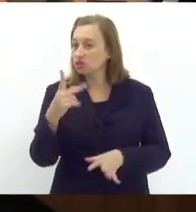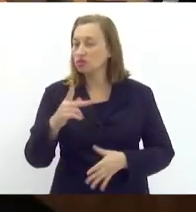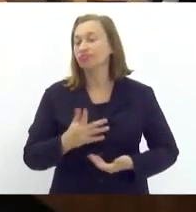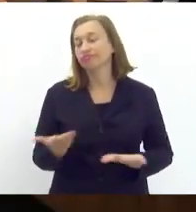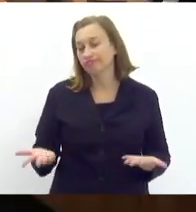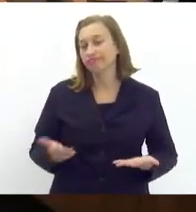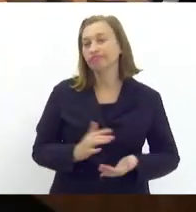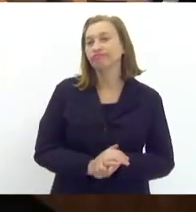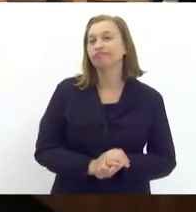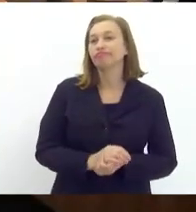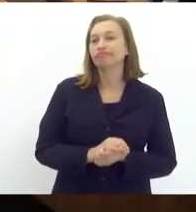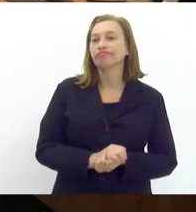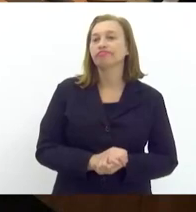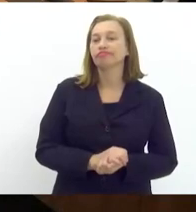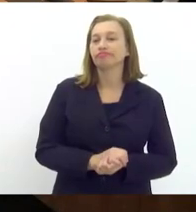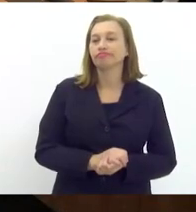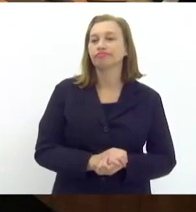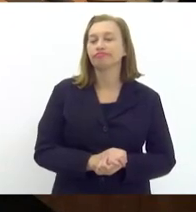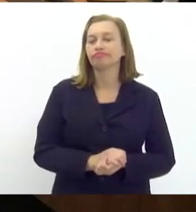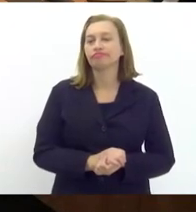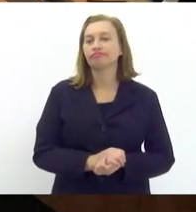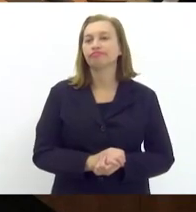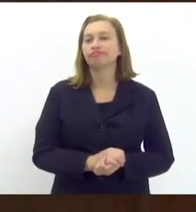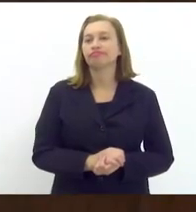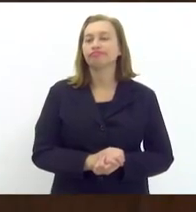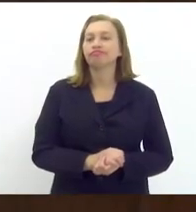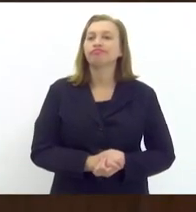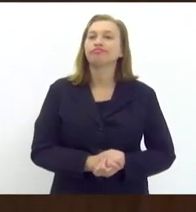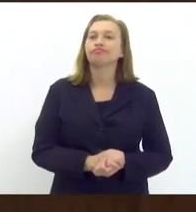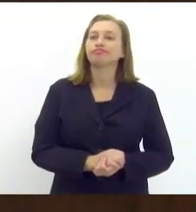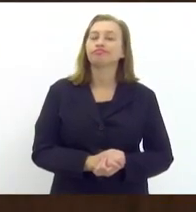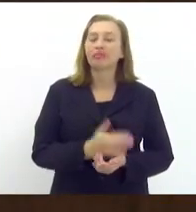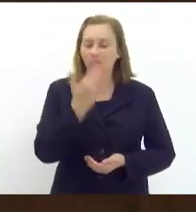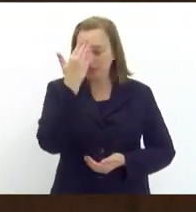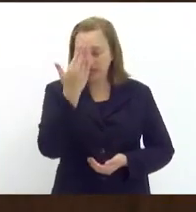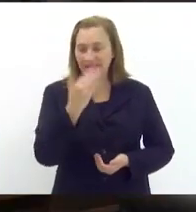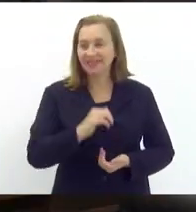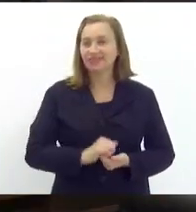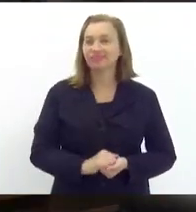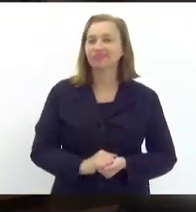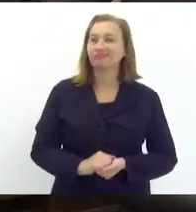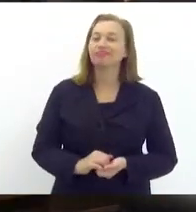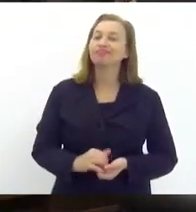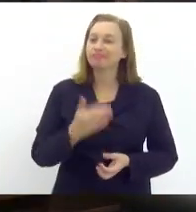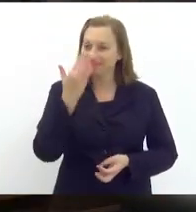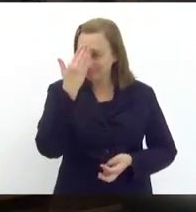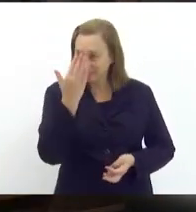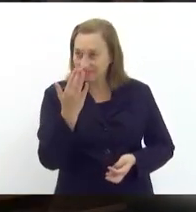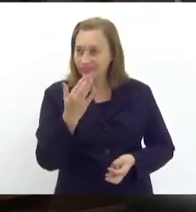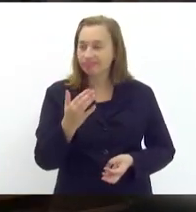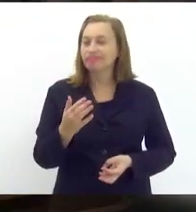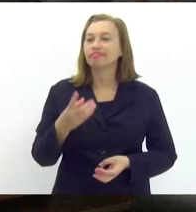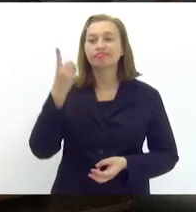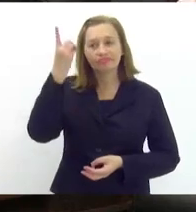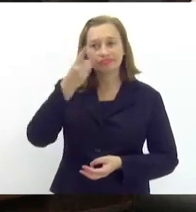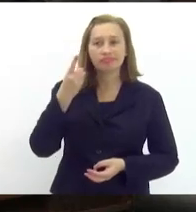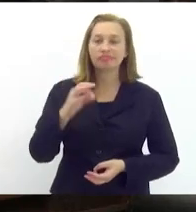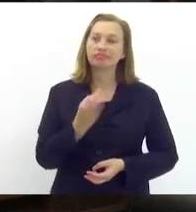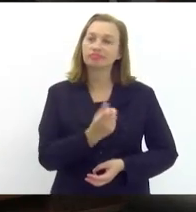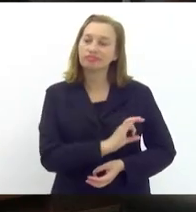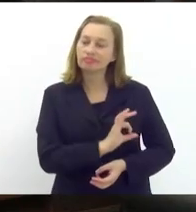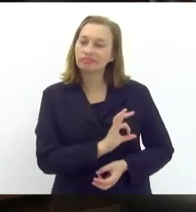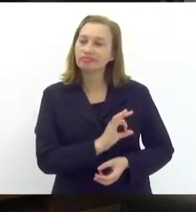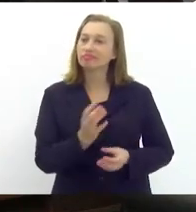nessa indicação na qual autoria dessa indicação Legislativa muito obrigada obrigada deputada Marta Rocha pela